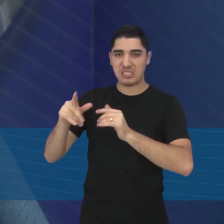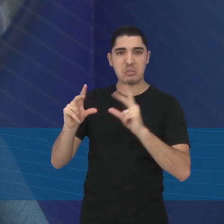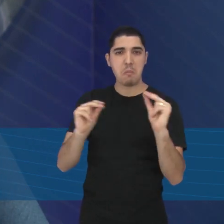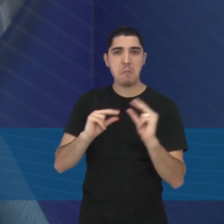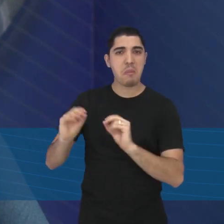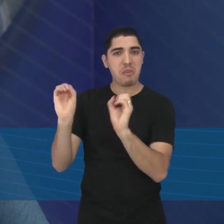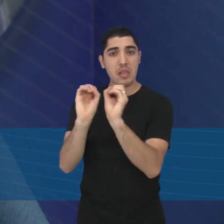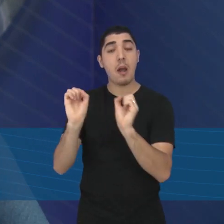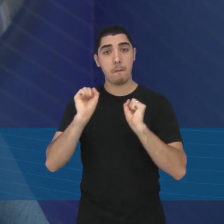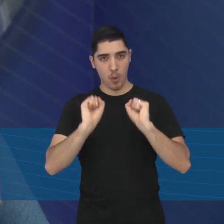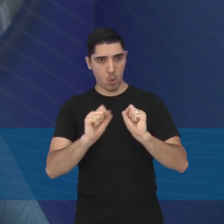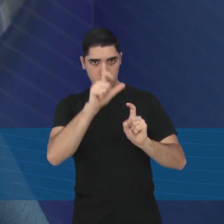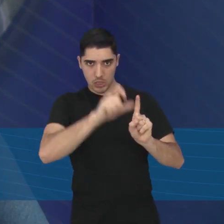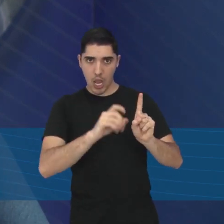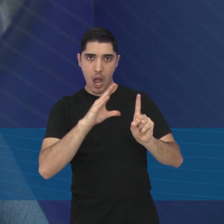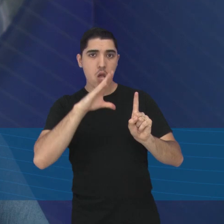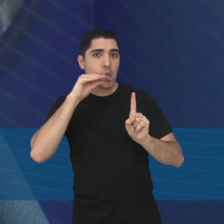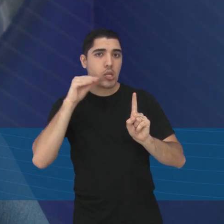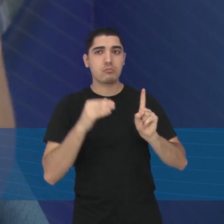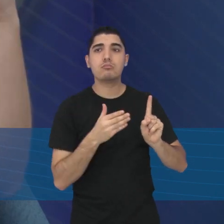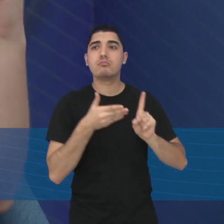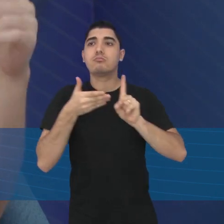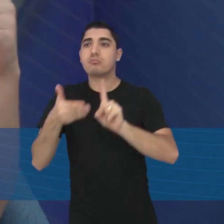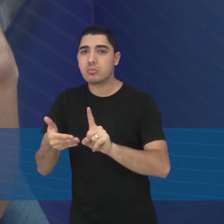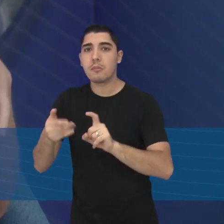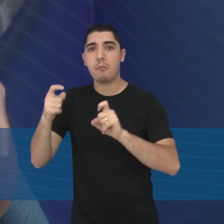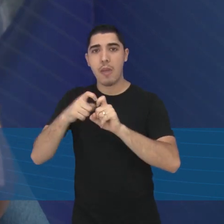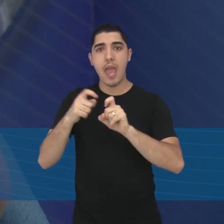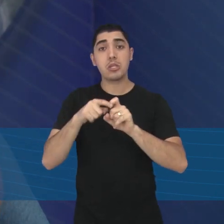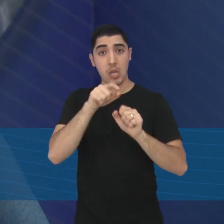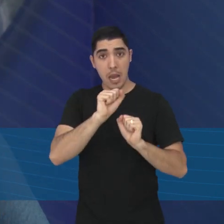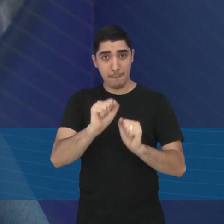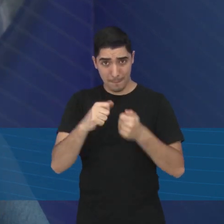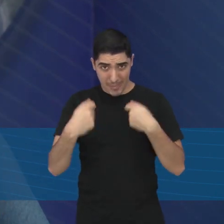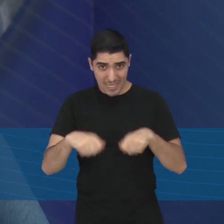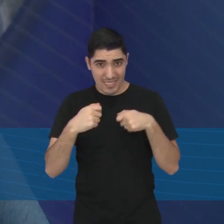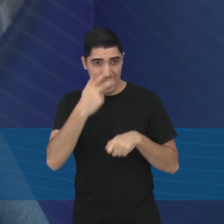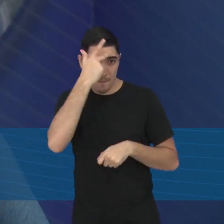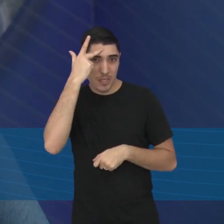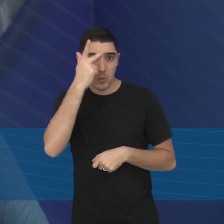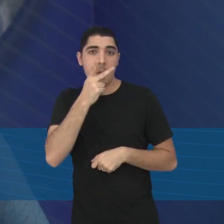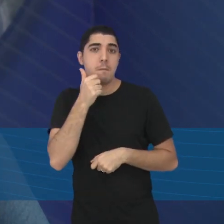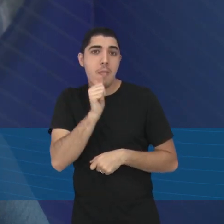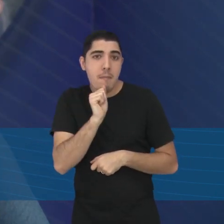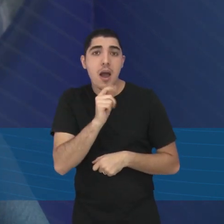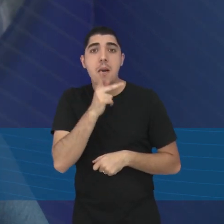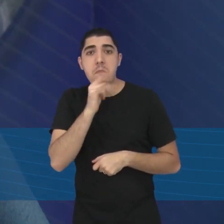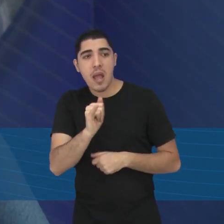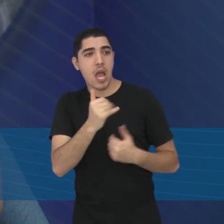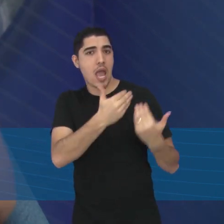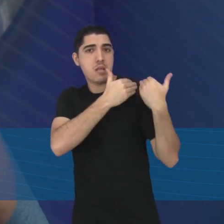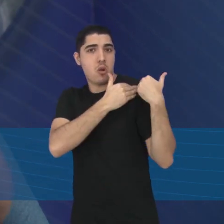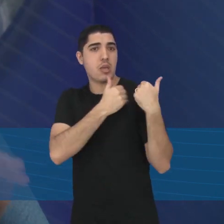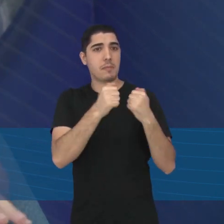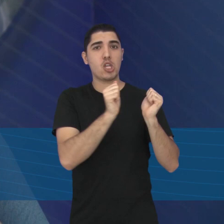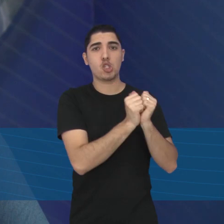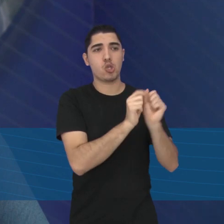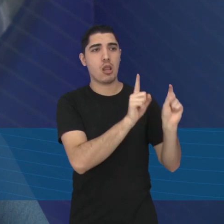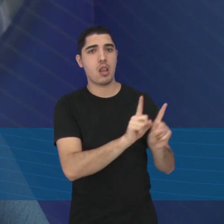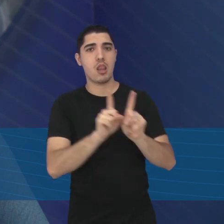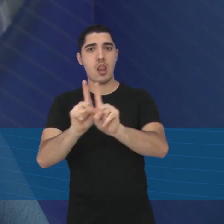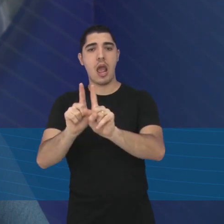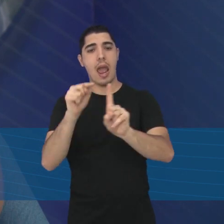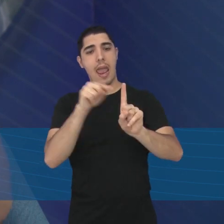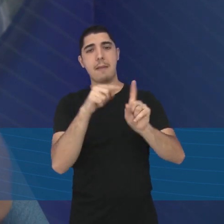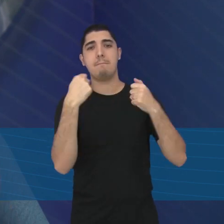A adolescente, ela pode solicitar, ela não precisa do responsável, da mãe, do pai, seja quem for o responsável, que